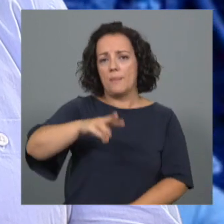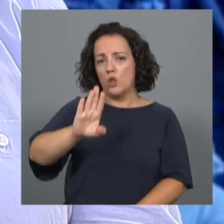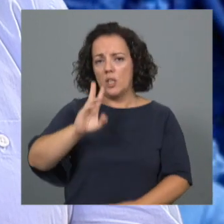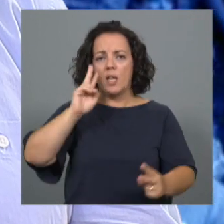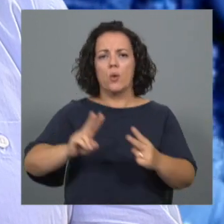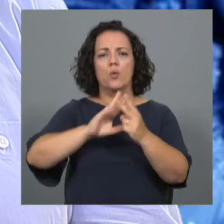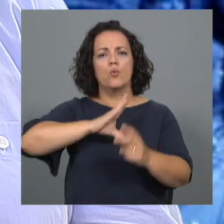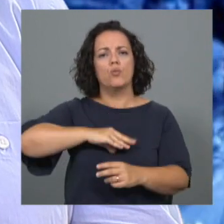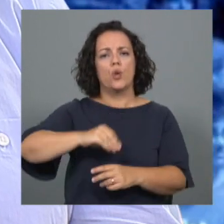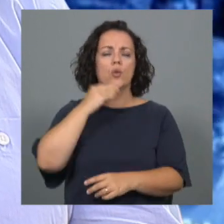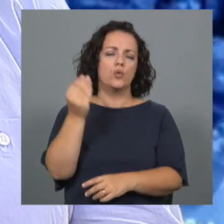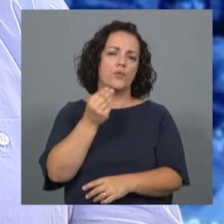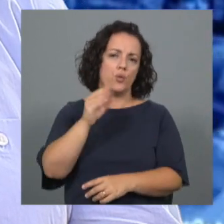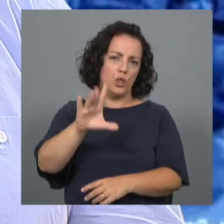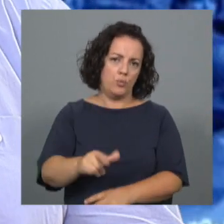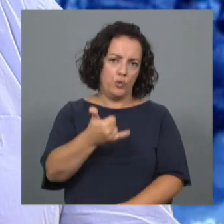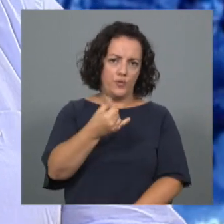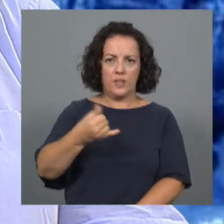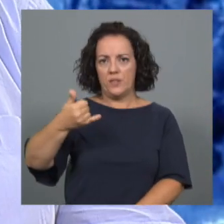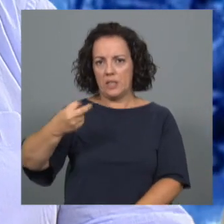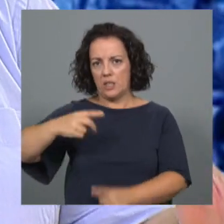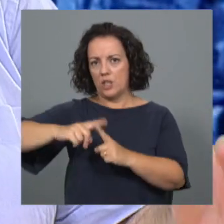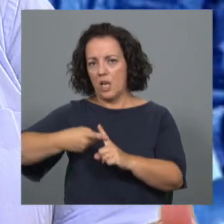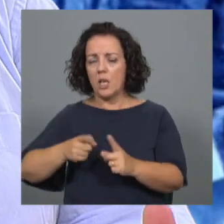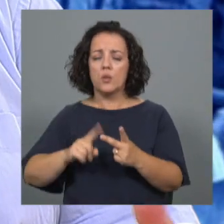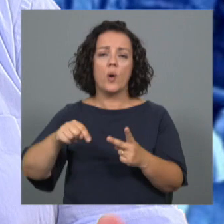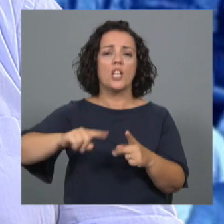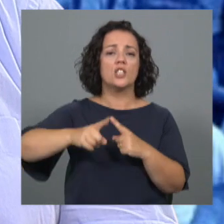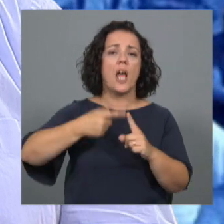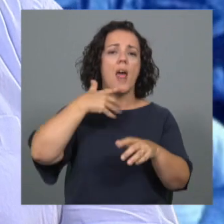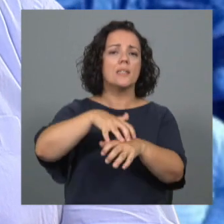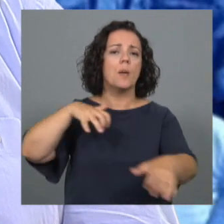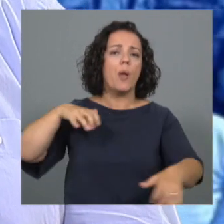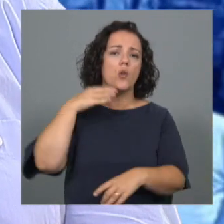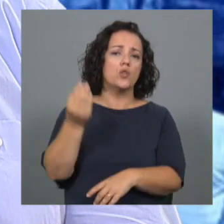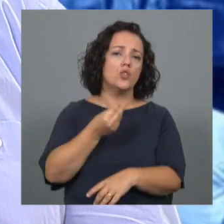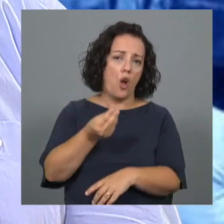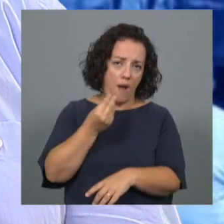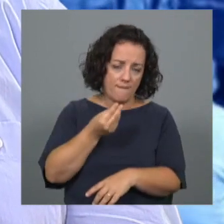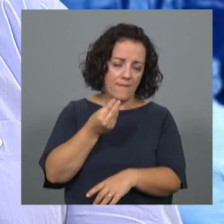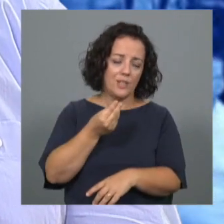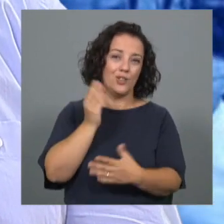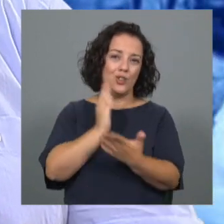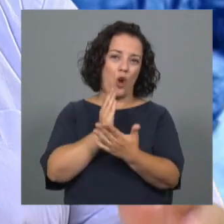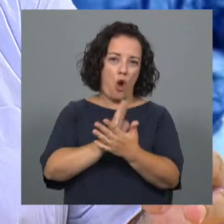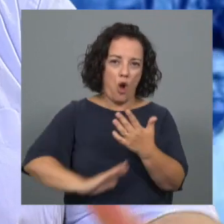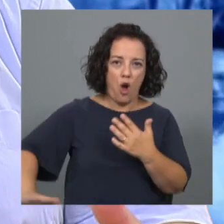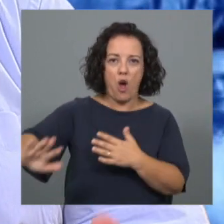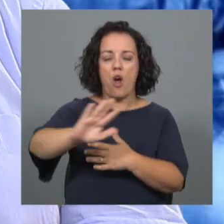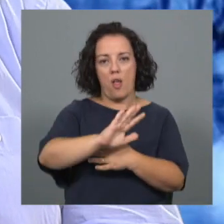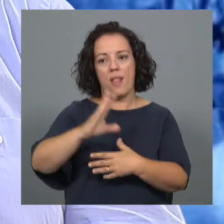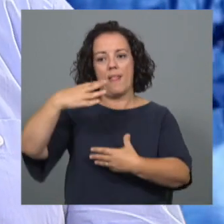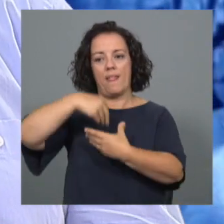Lisboa, 2023. De resto, a Assembleia dos Jovens deste ano, exatamente, dos jovens das nossas escolas, promovida pela APEC,